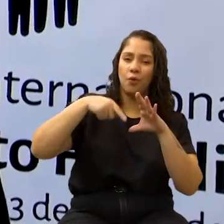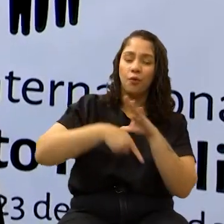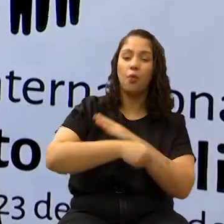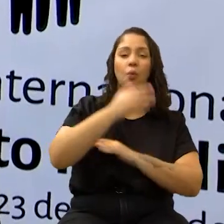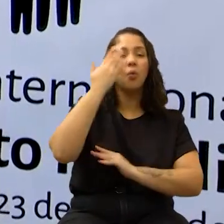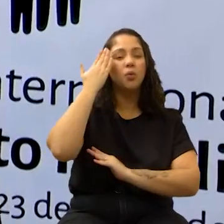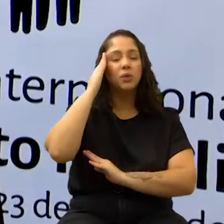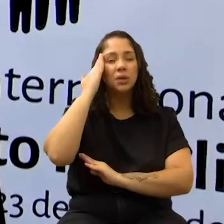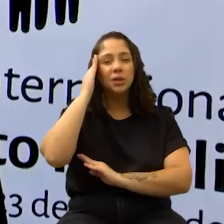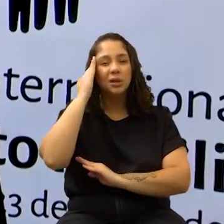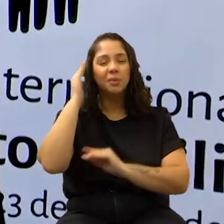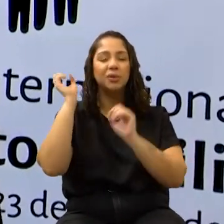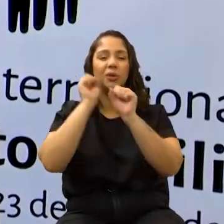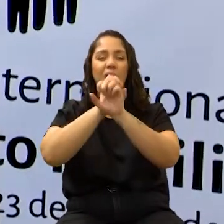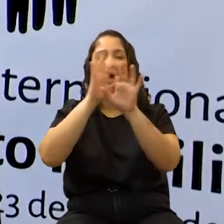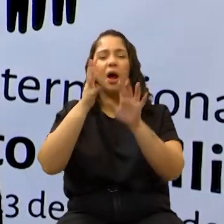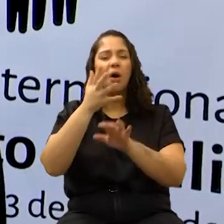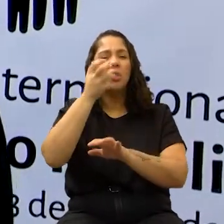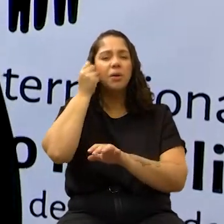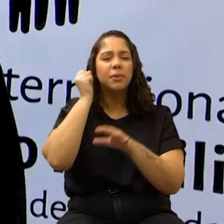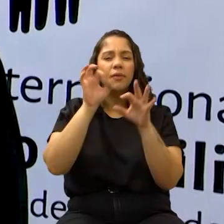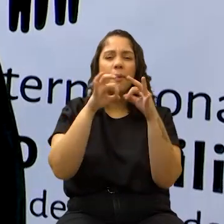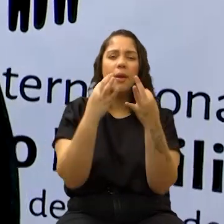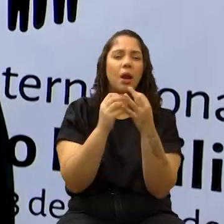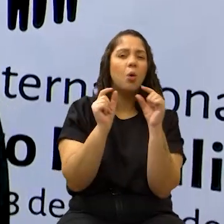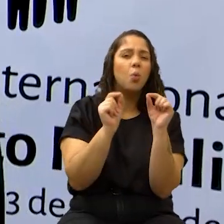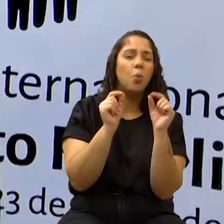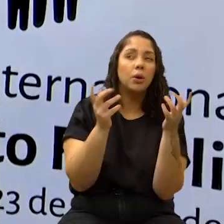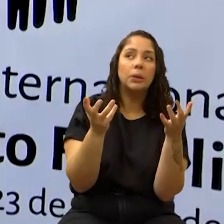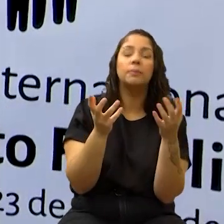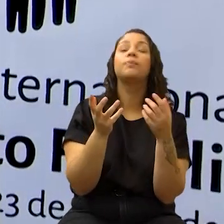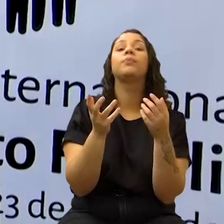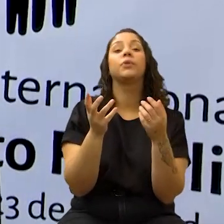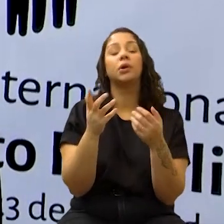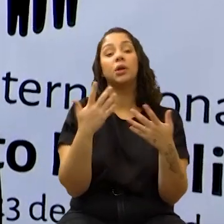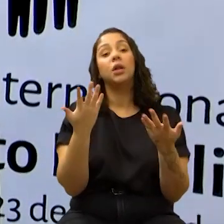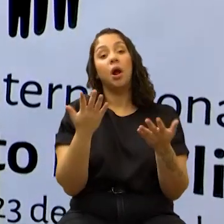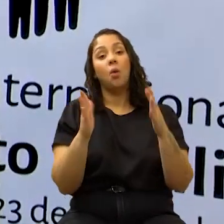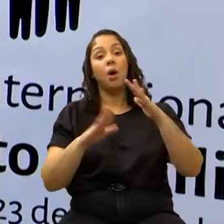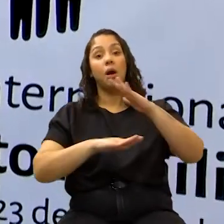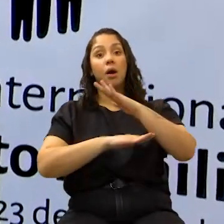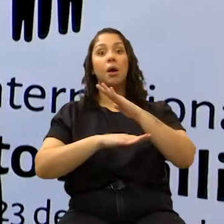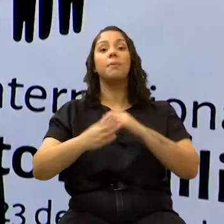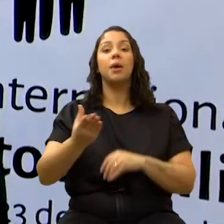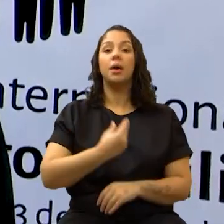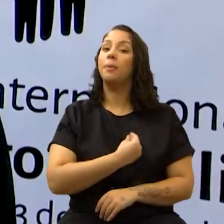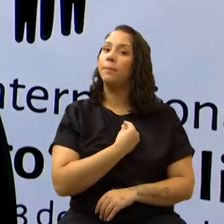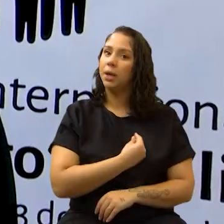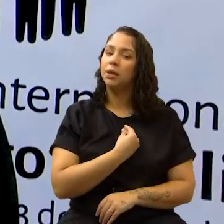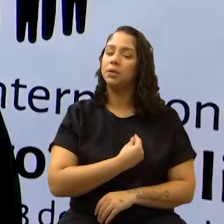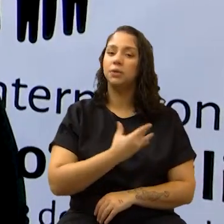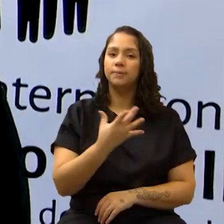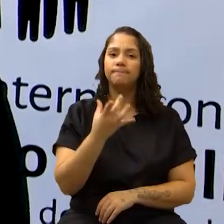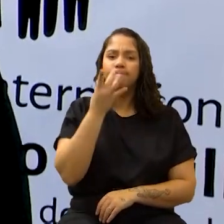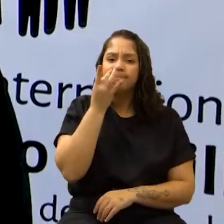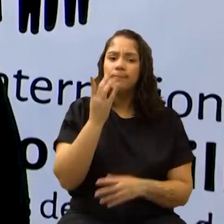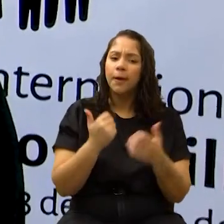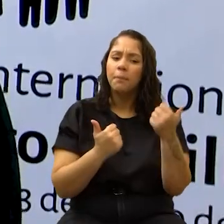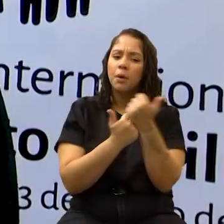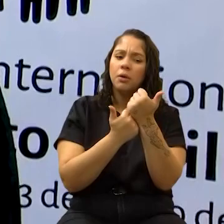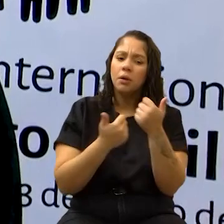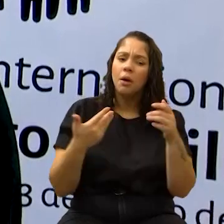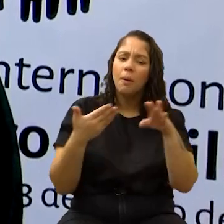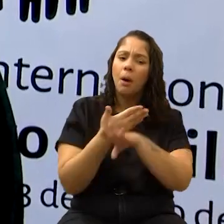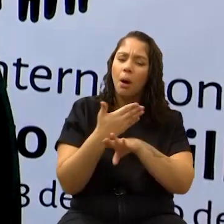o entendimento do que é esse acolhimento familiar. Então, a Câmara esteve presente e vai continuar